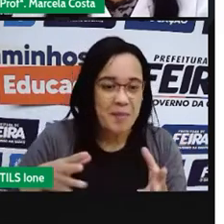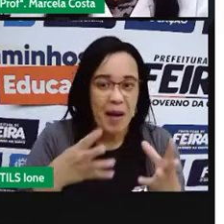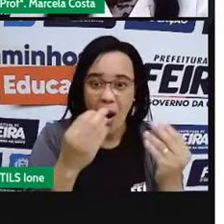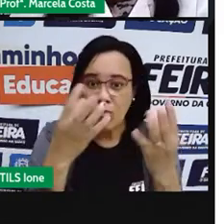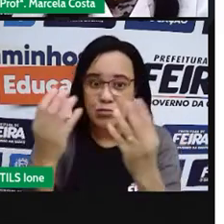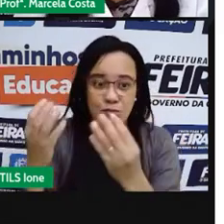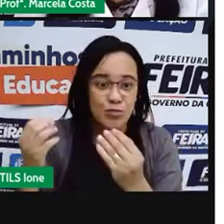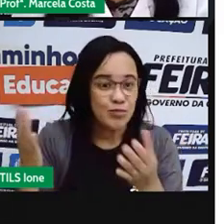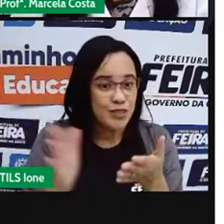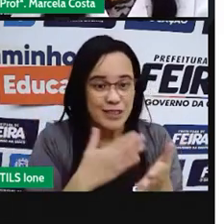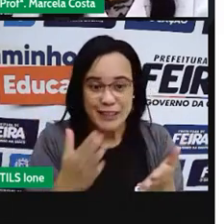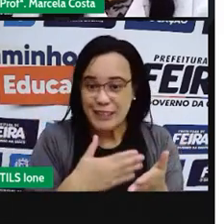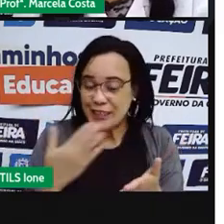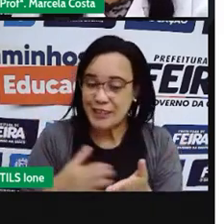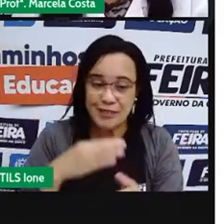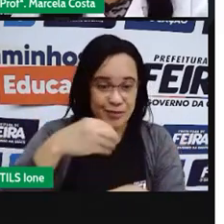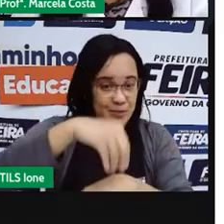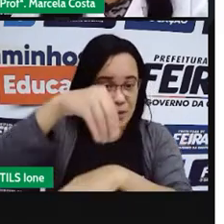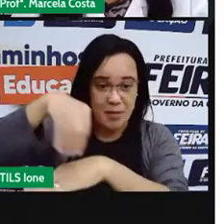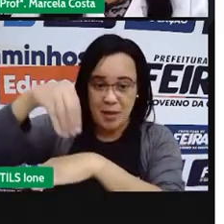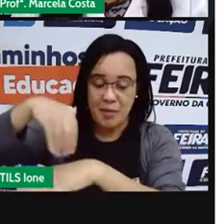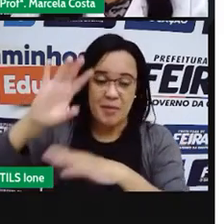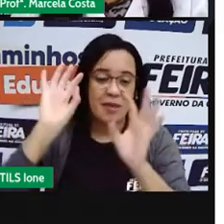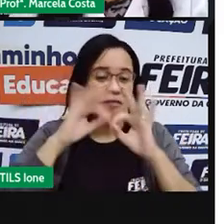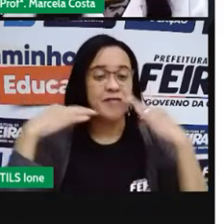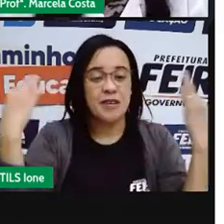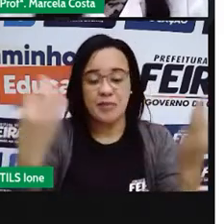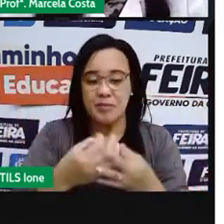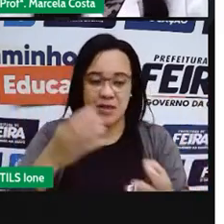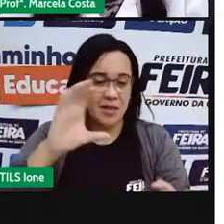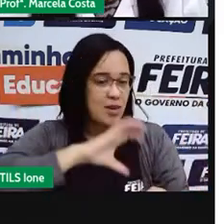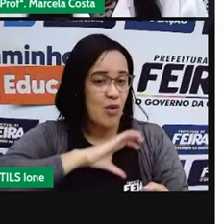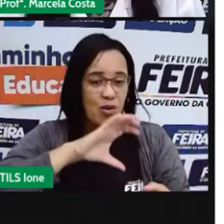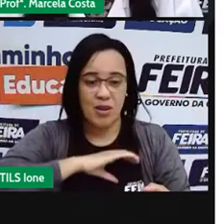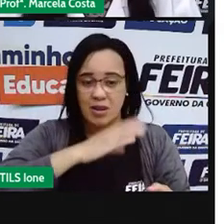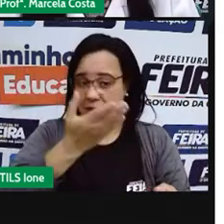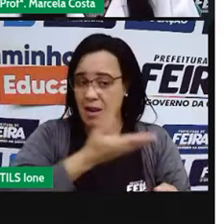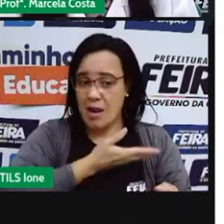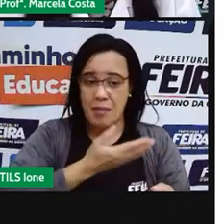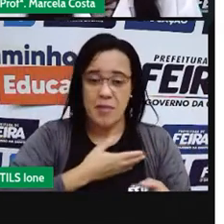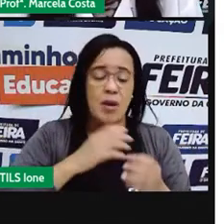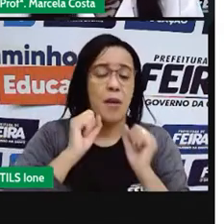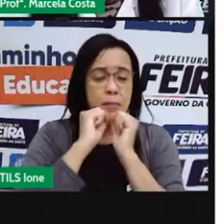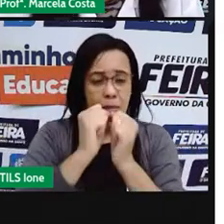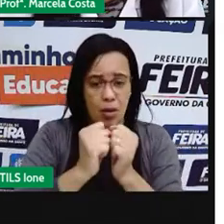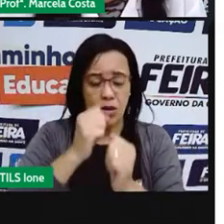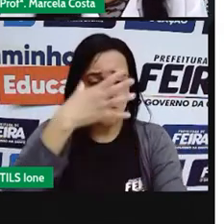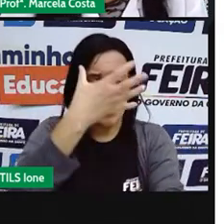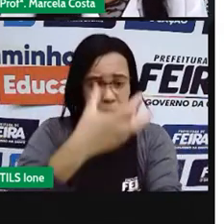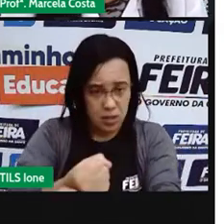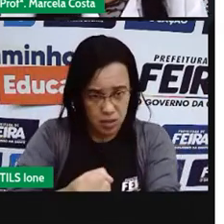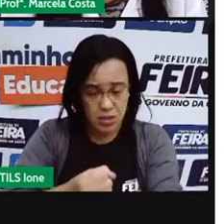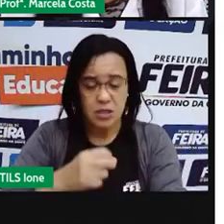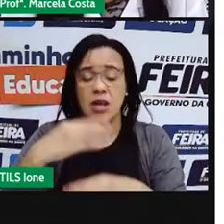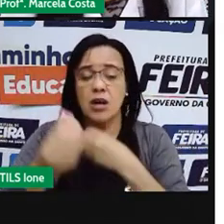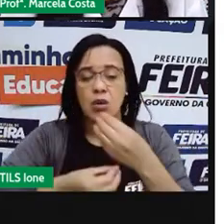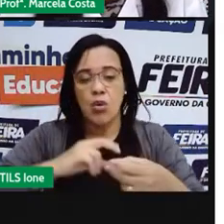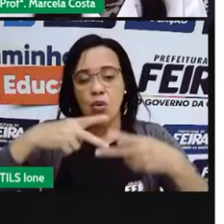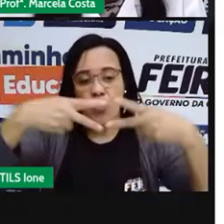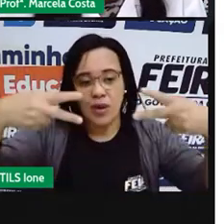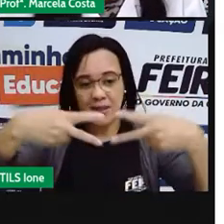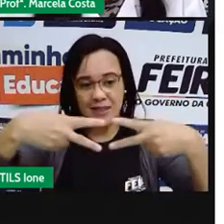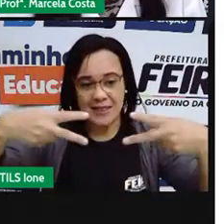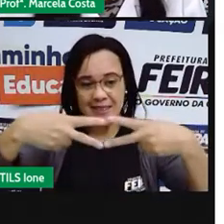seus familiares, com seus colegas. Você pode acessar ele por meio desse link que aparece aqui